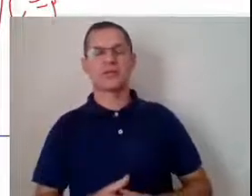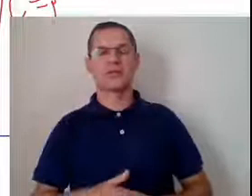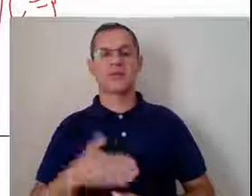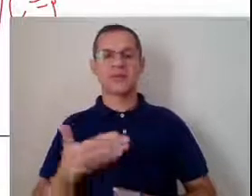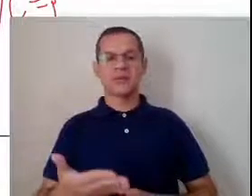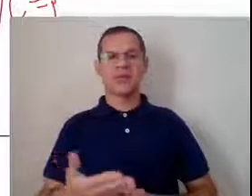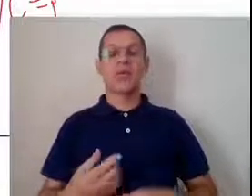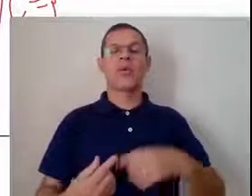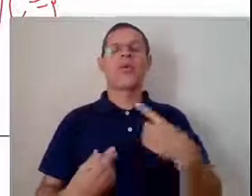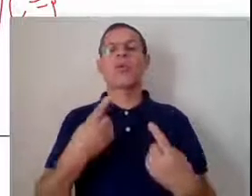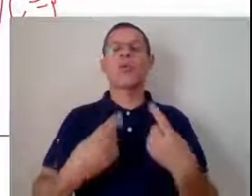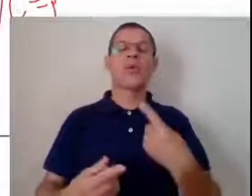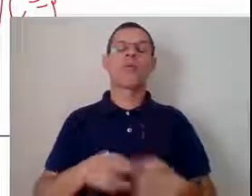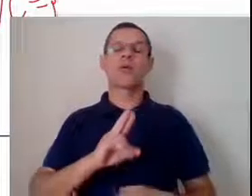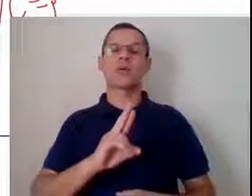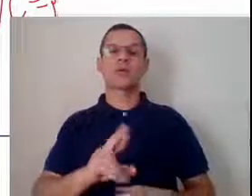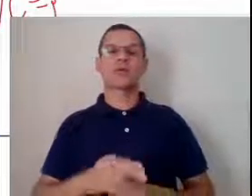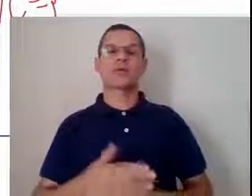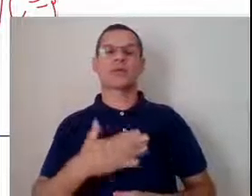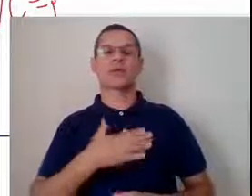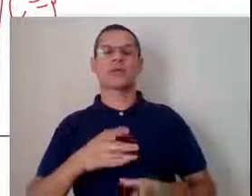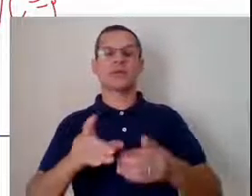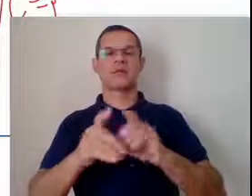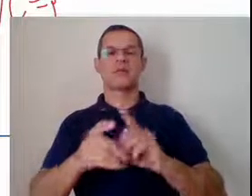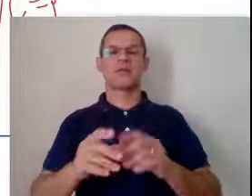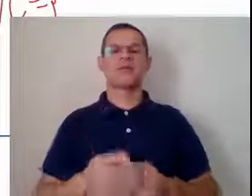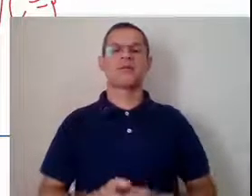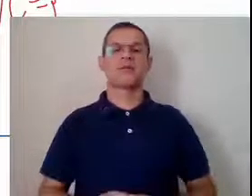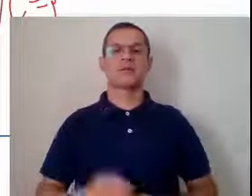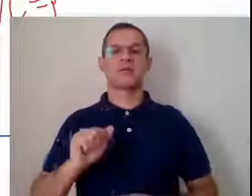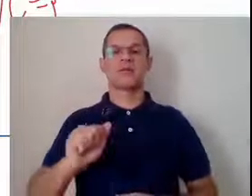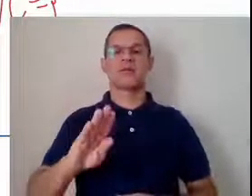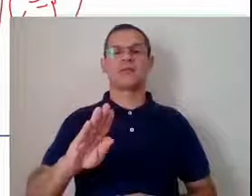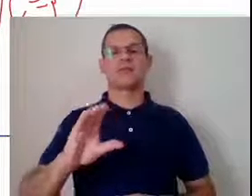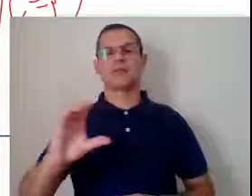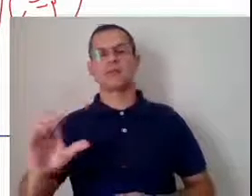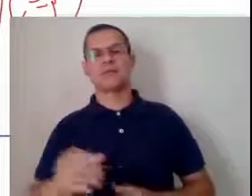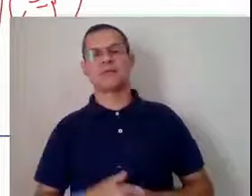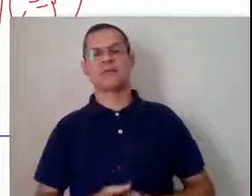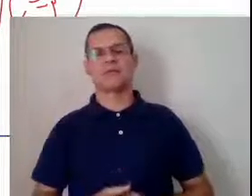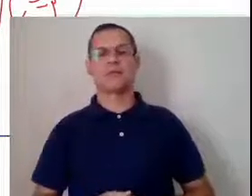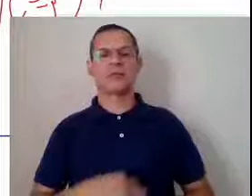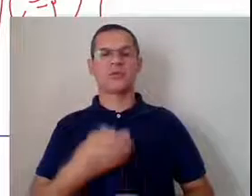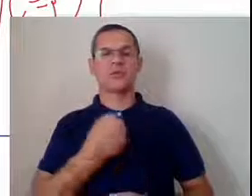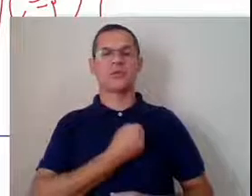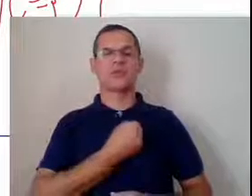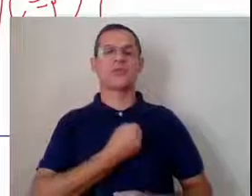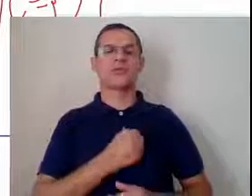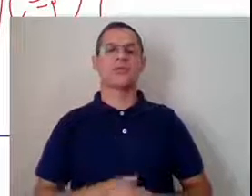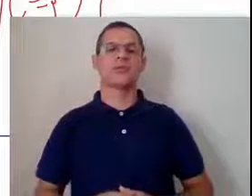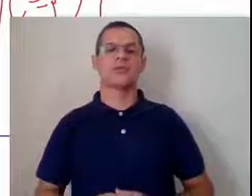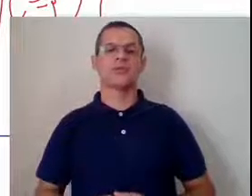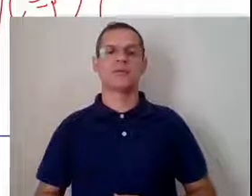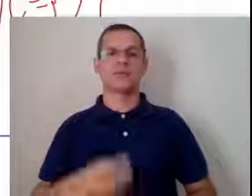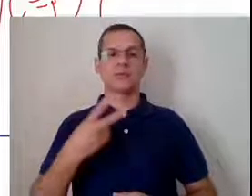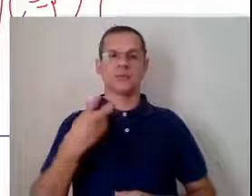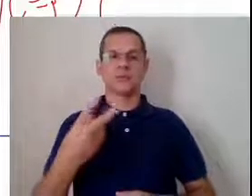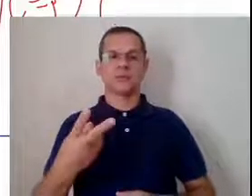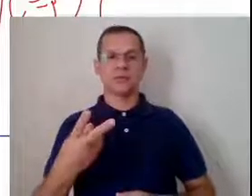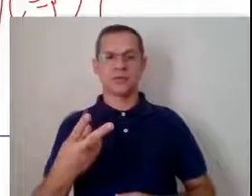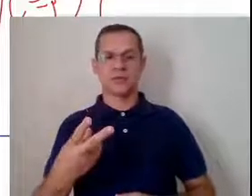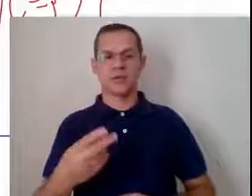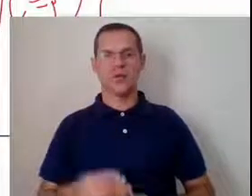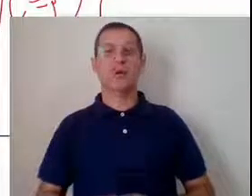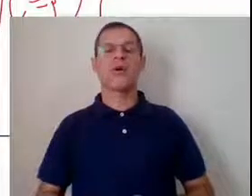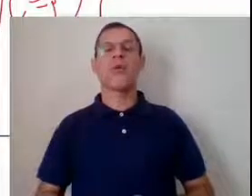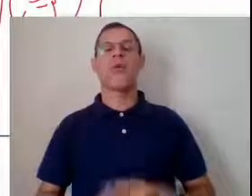Então, qual que é o resultado da minha interseção de A, B e C? O número 2. Então, qual que é